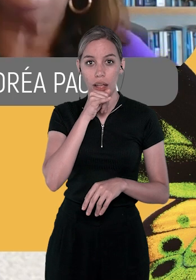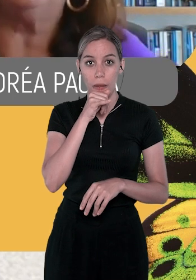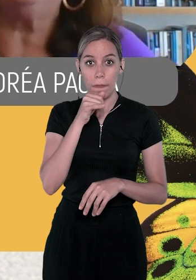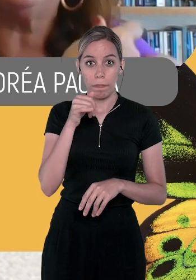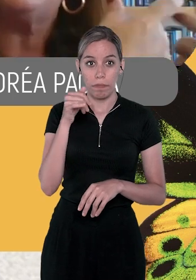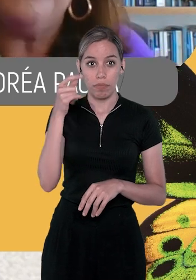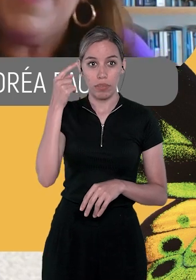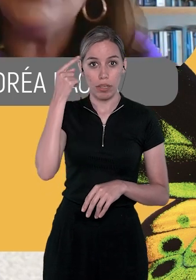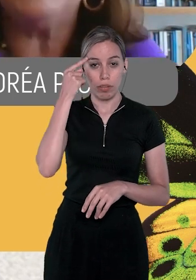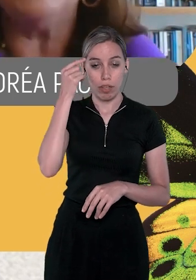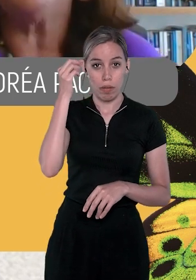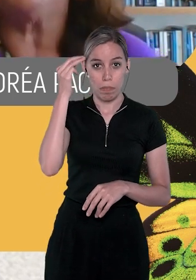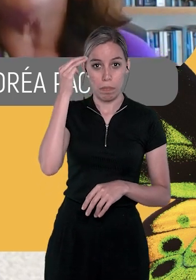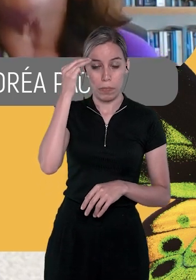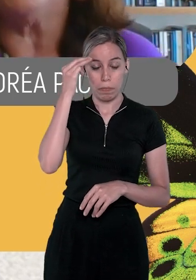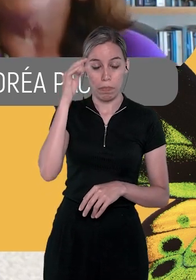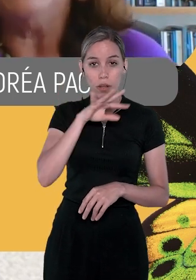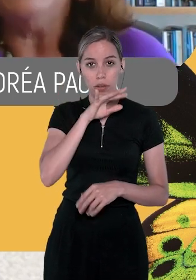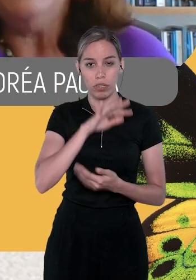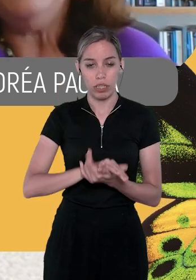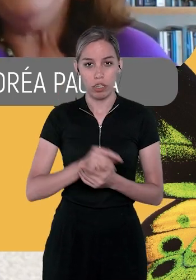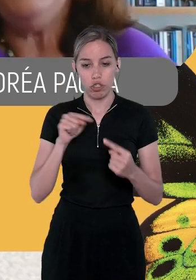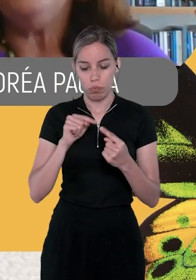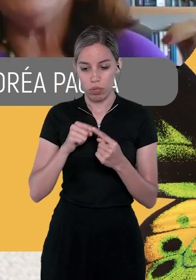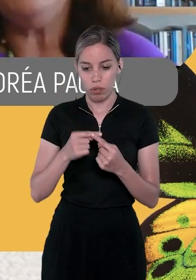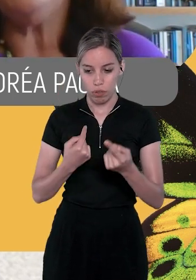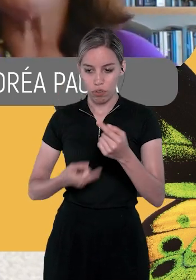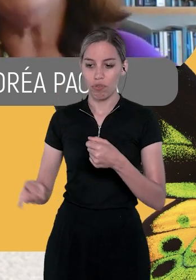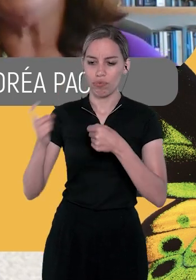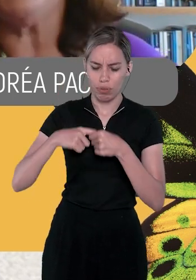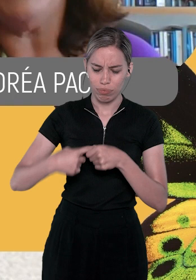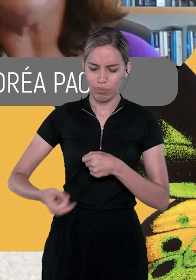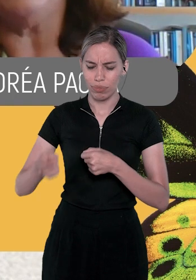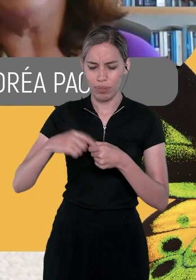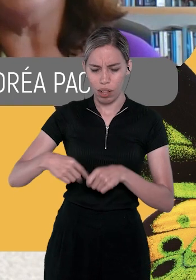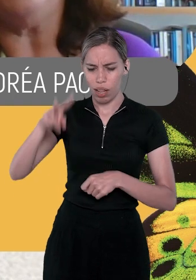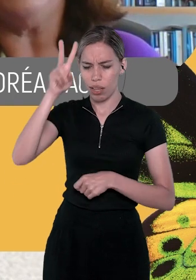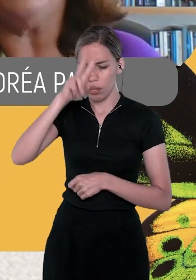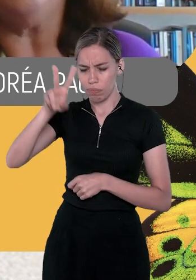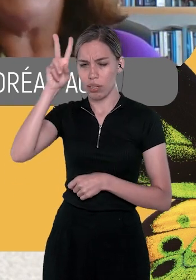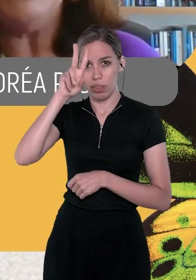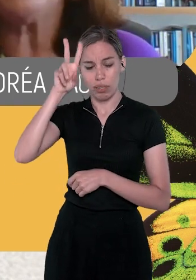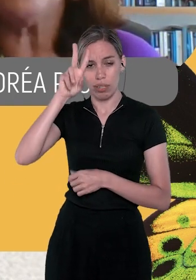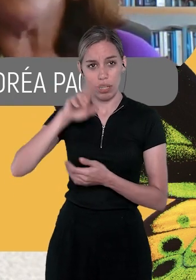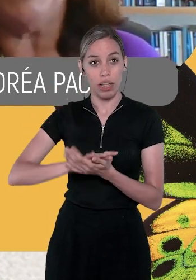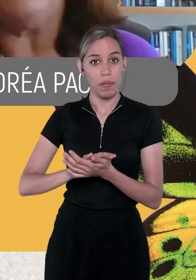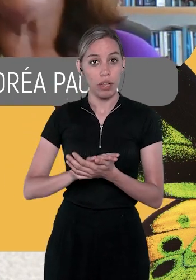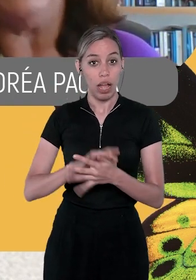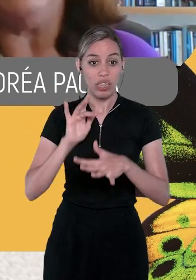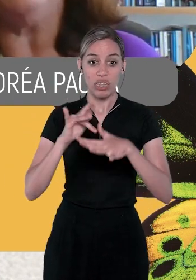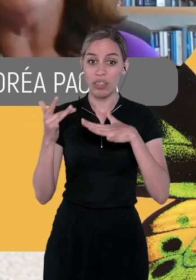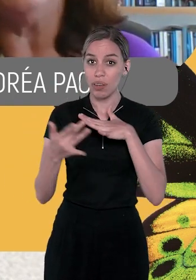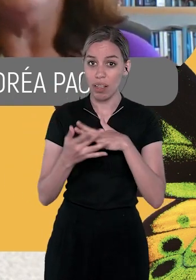tempo todo, que te remete o tempo todo àquela dor. E o que as redes fazem, que para mim é mais